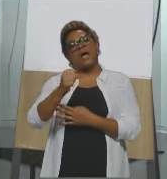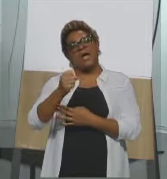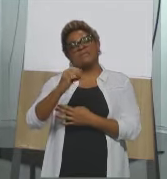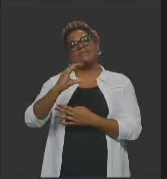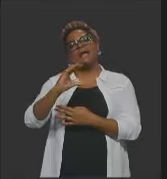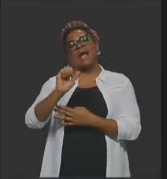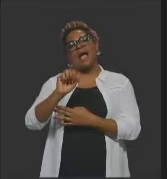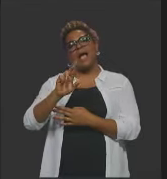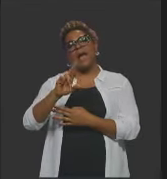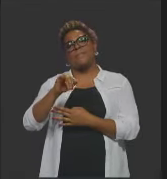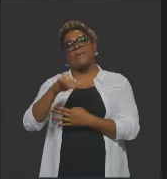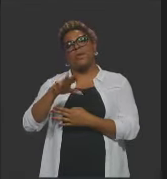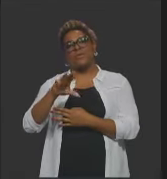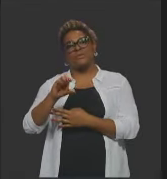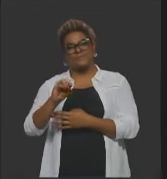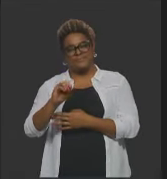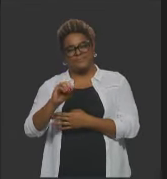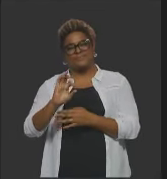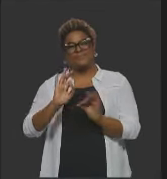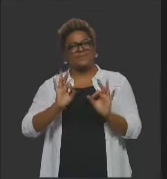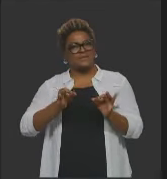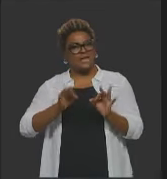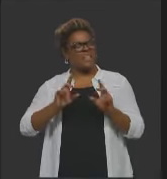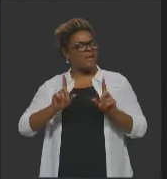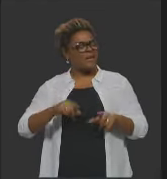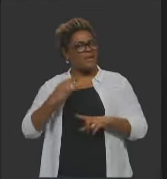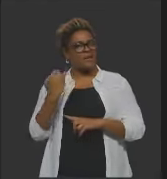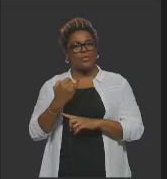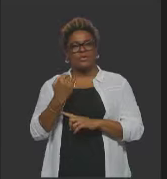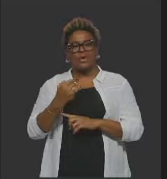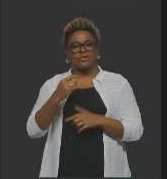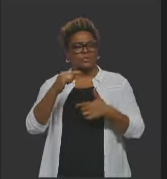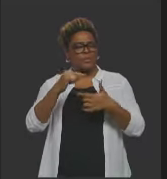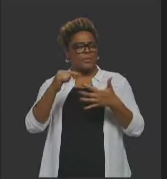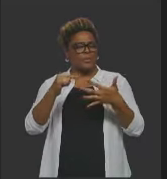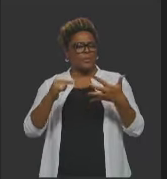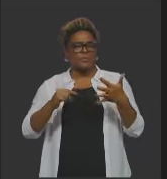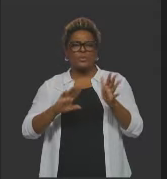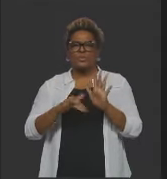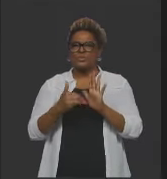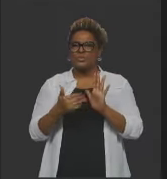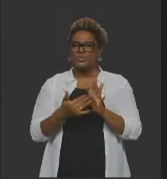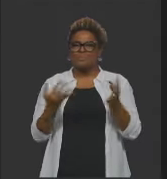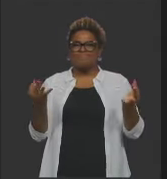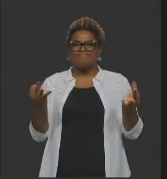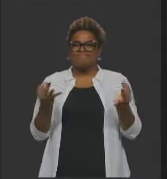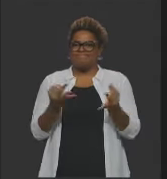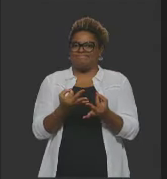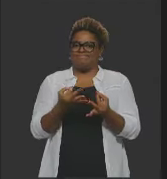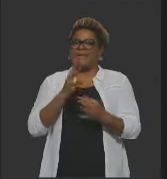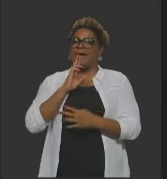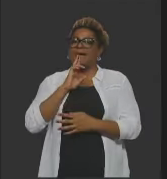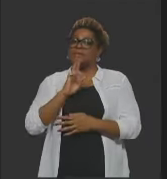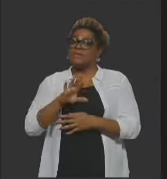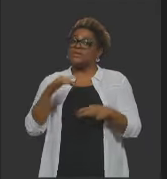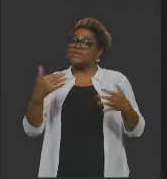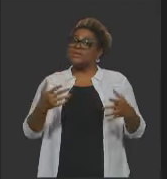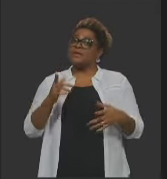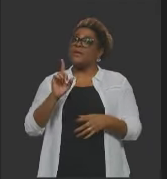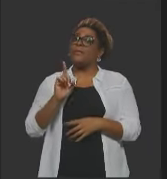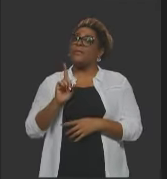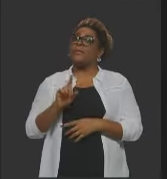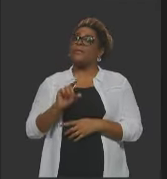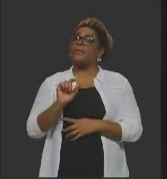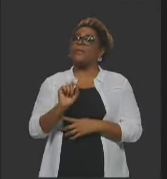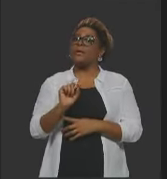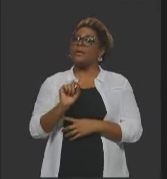o respiratório, o circulatório, eles estejam em perfeita harmonia. Tá? A resposta aqui para você, onde diz